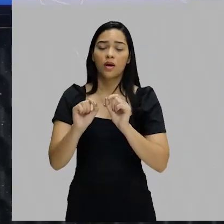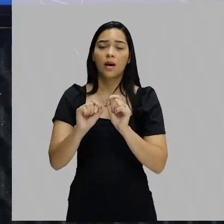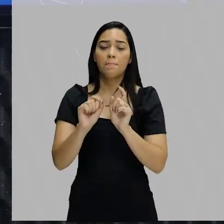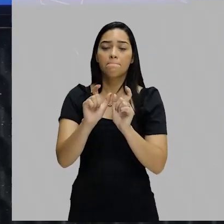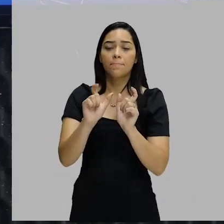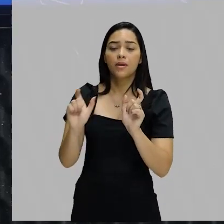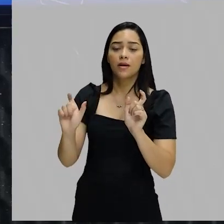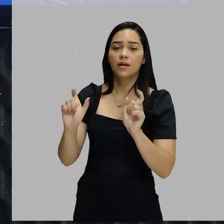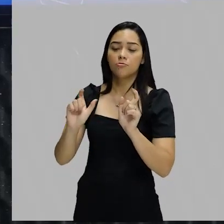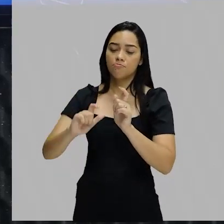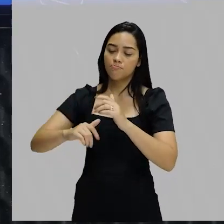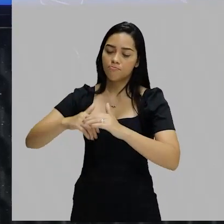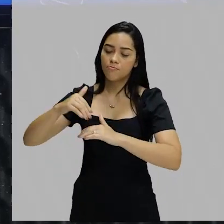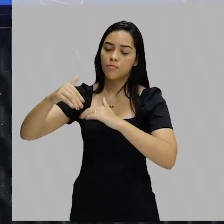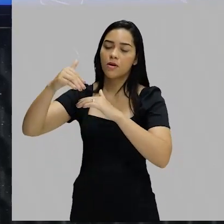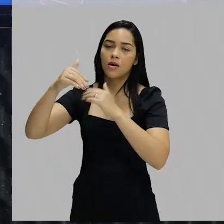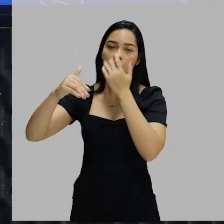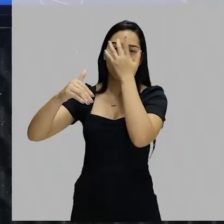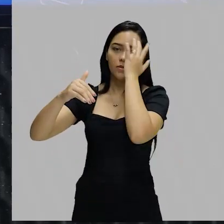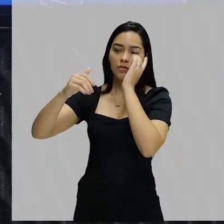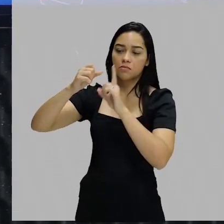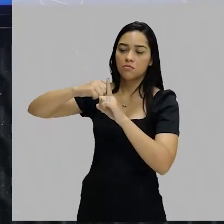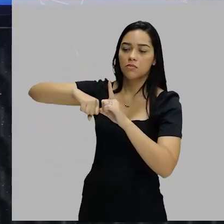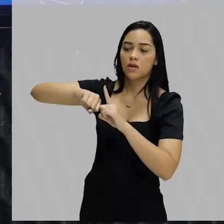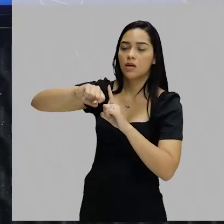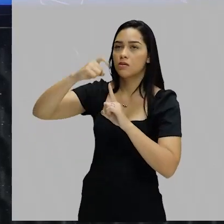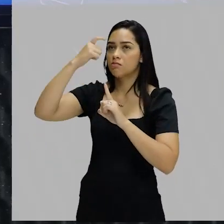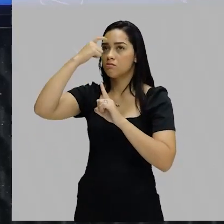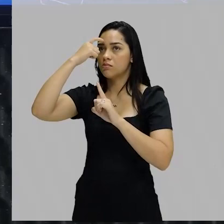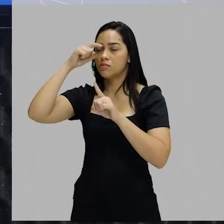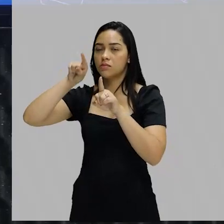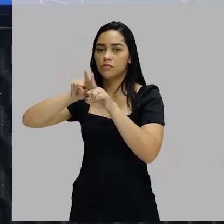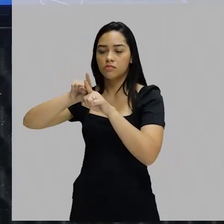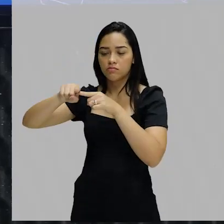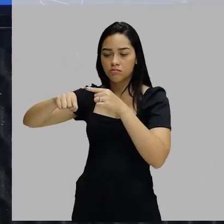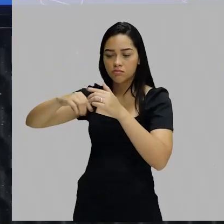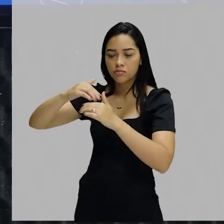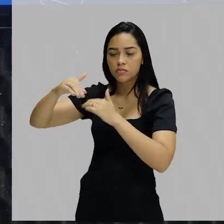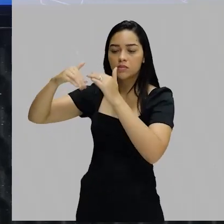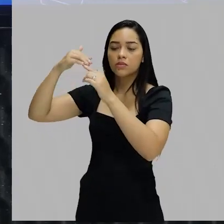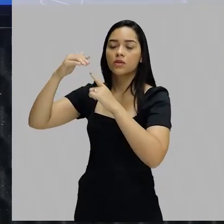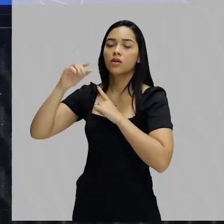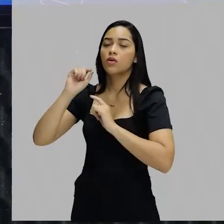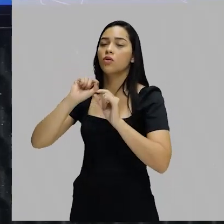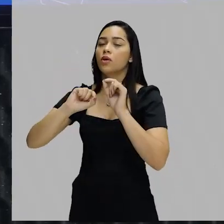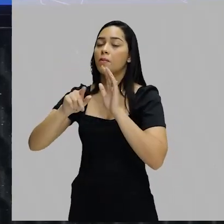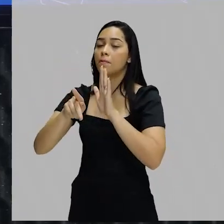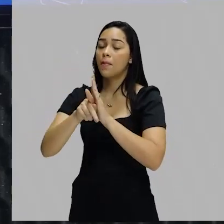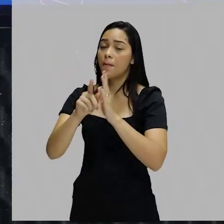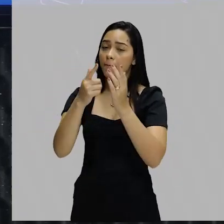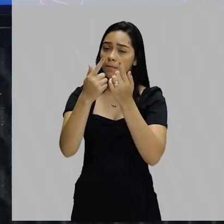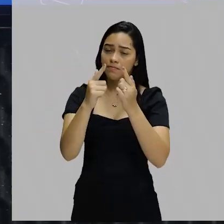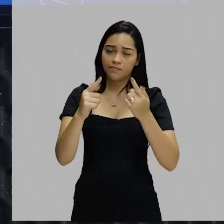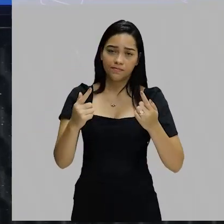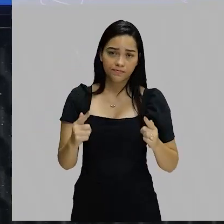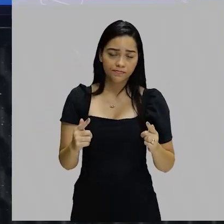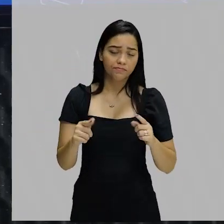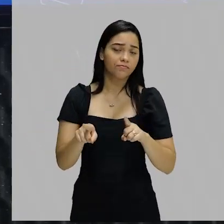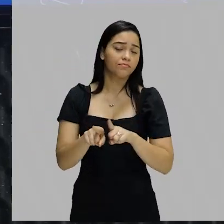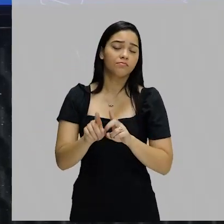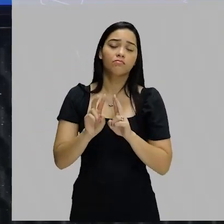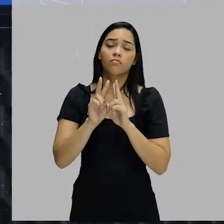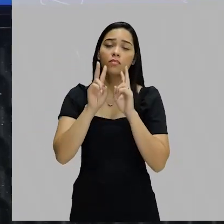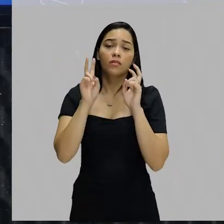palavras evoluem, a sociedade evolui, o pensamento evolui, nós estamos tratando aqui de aspectos gramaticais, nós estamos